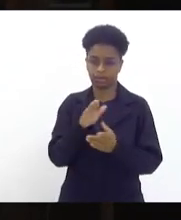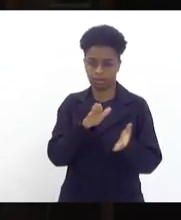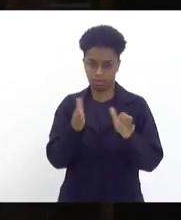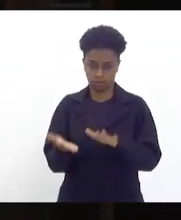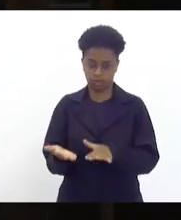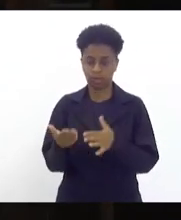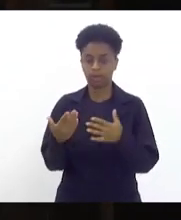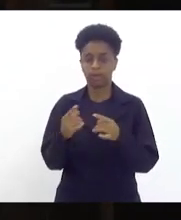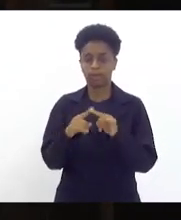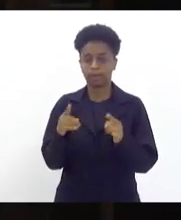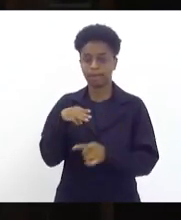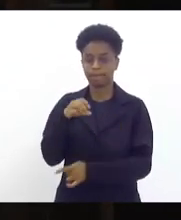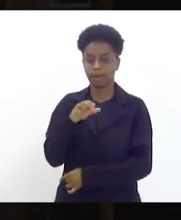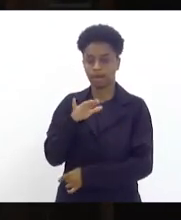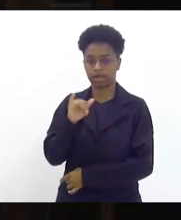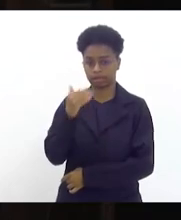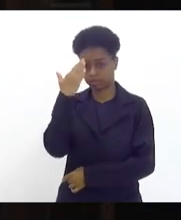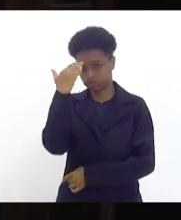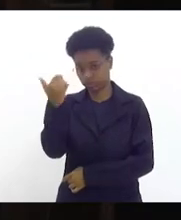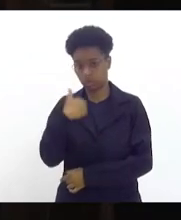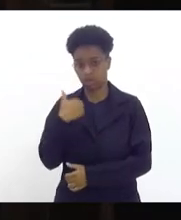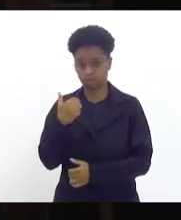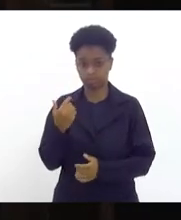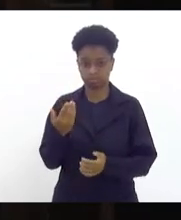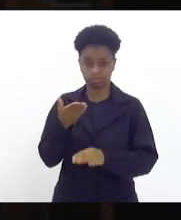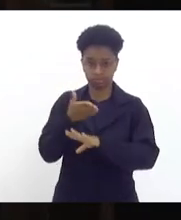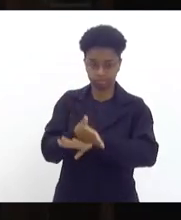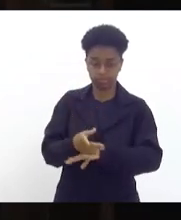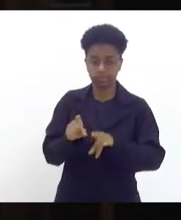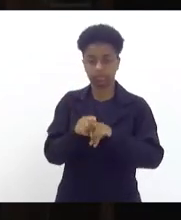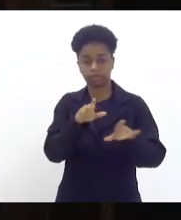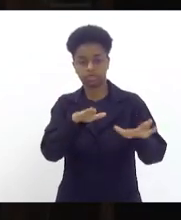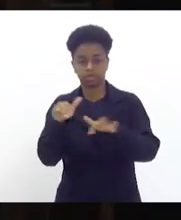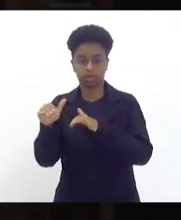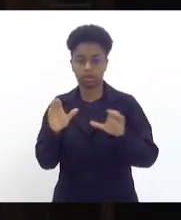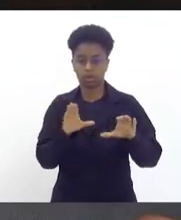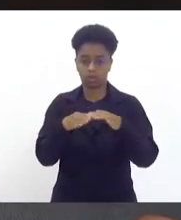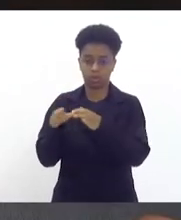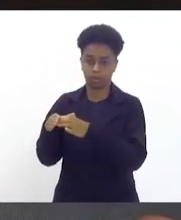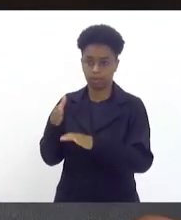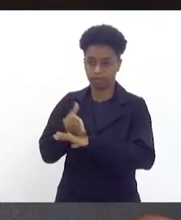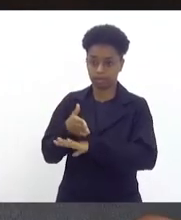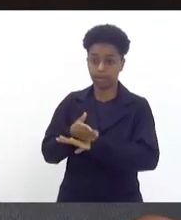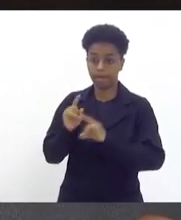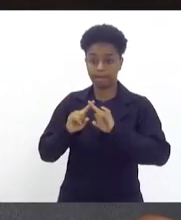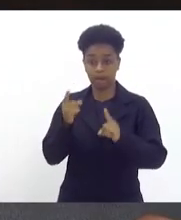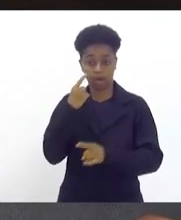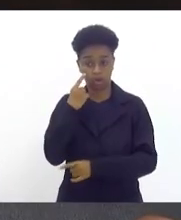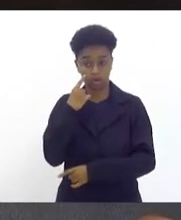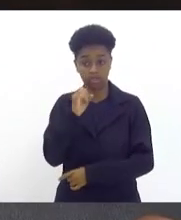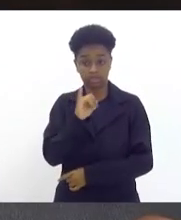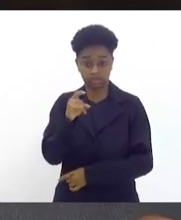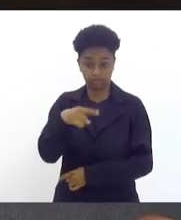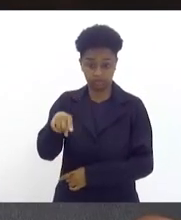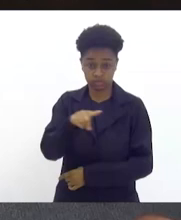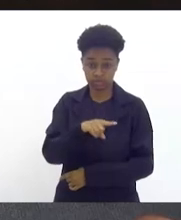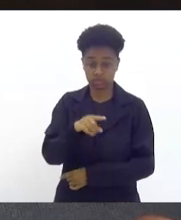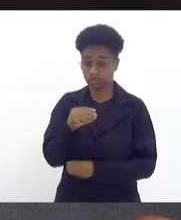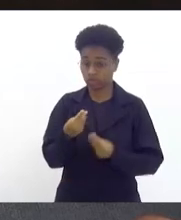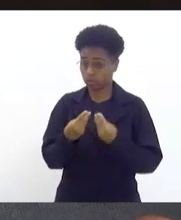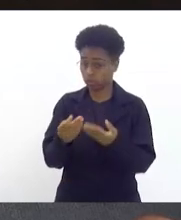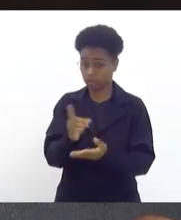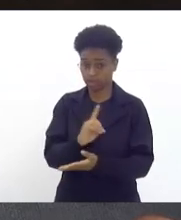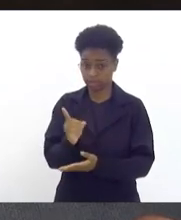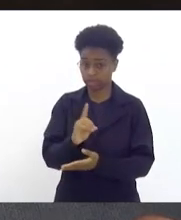Maria do céu me chamou me convidou e eu assumi e fomos trazendo nas comunidades para participar mas olha se você não e-mails